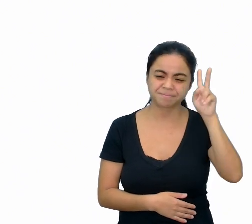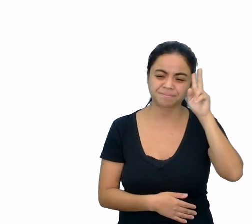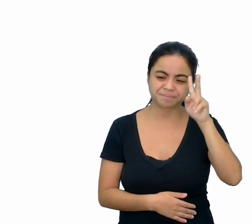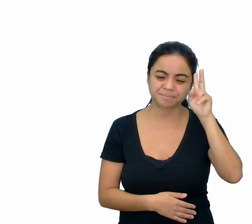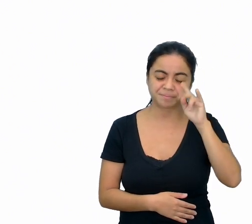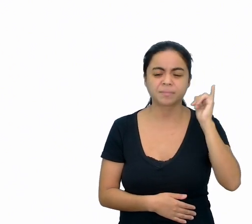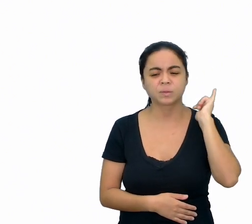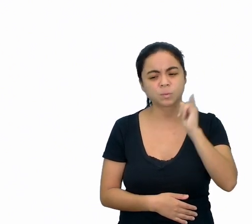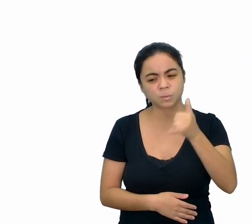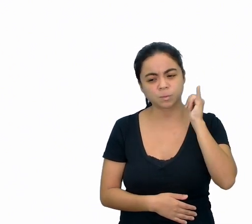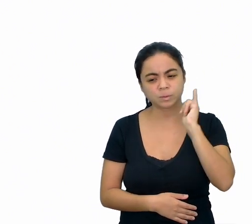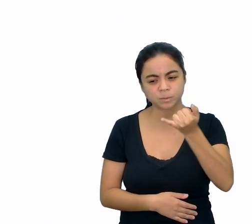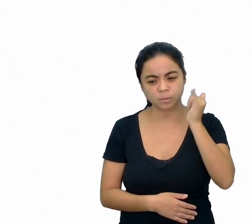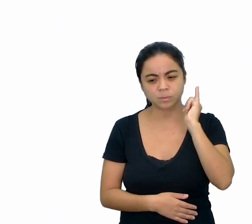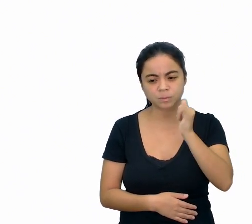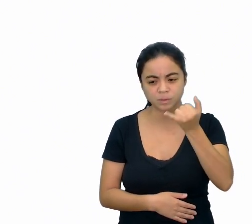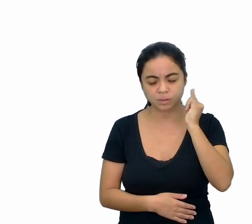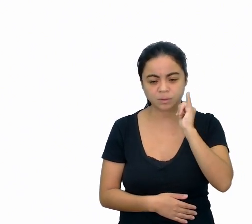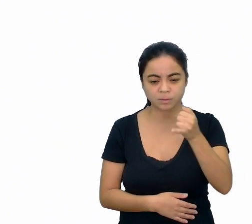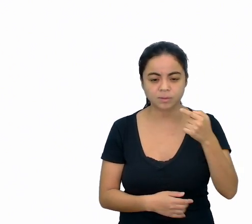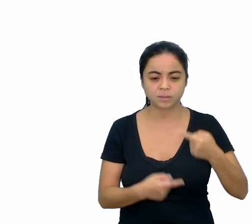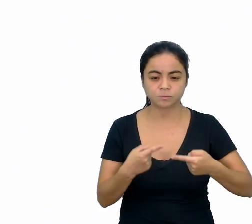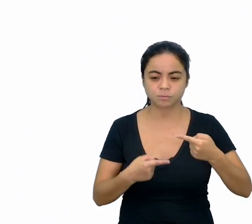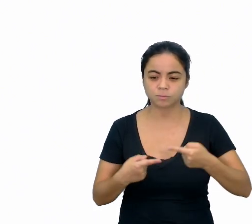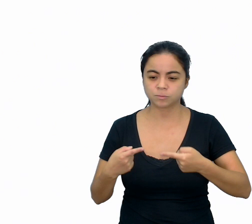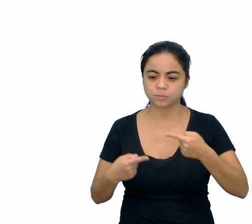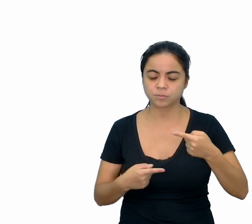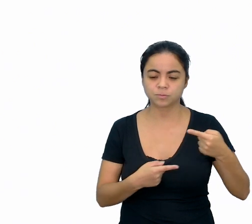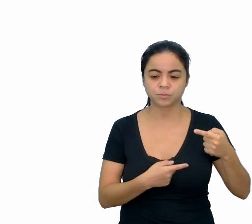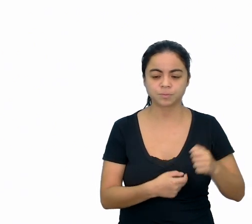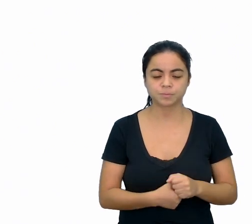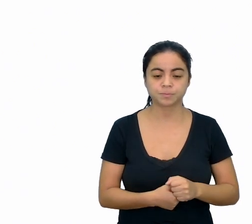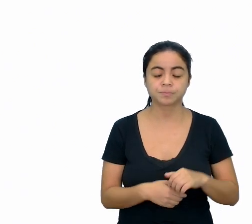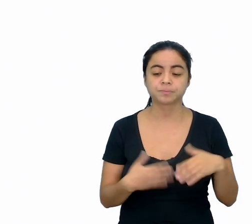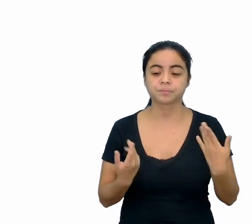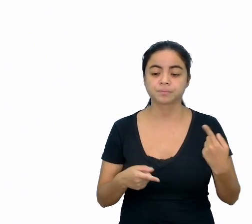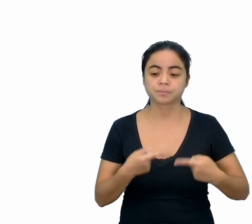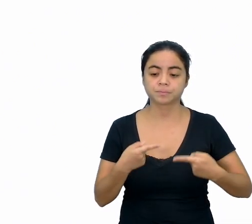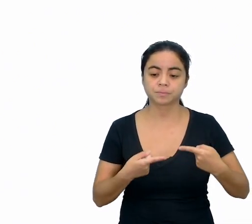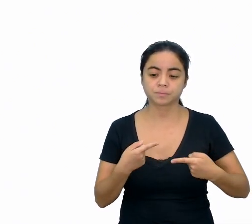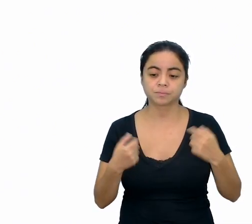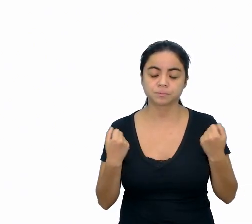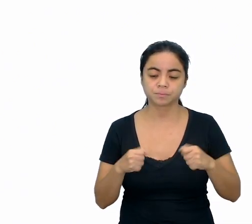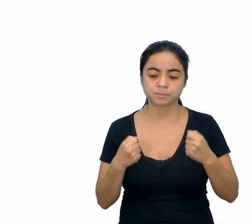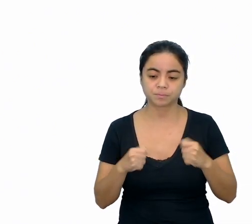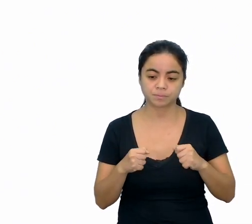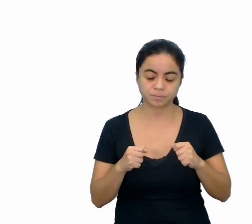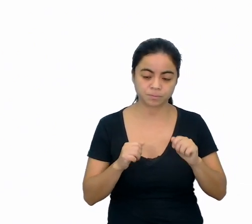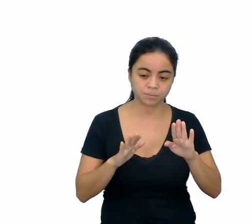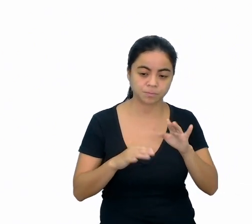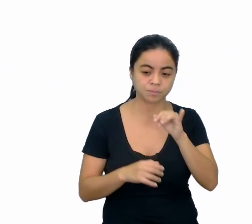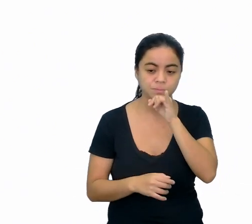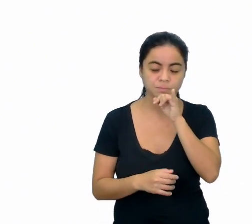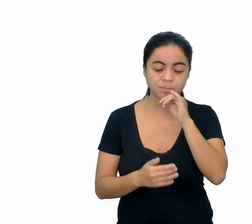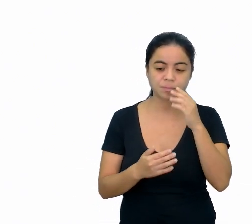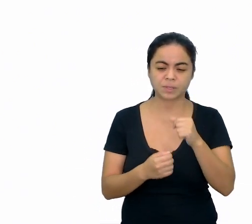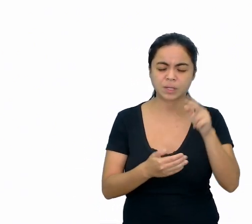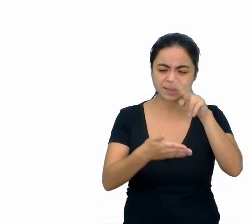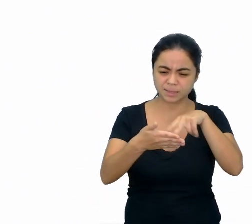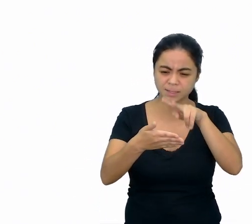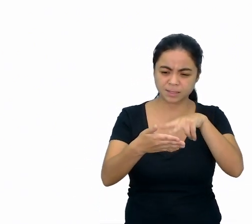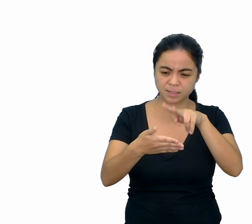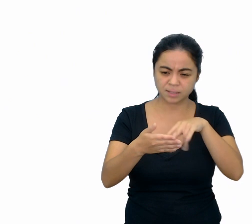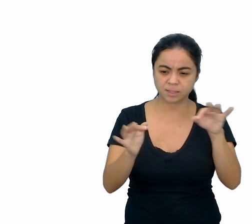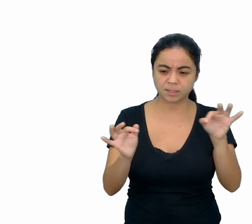classe e promova conversa sobre eles. As discussões devem acontecer depois da leitura para garantir a compreensão